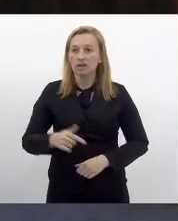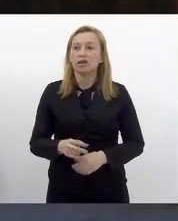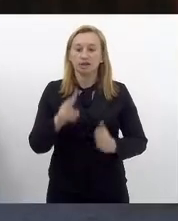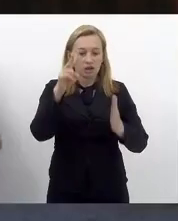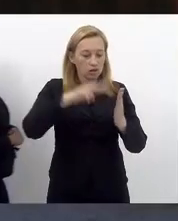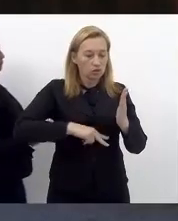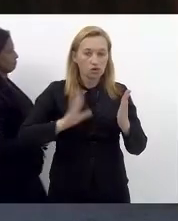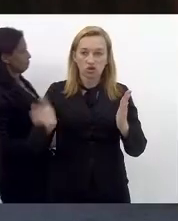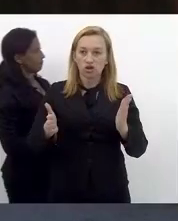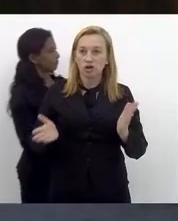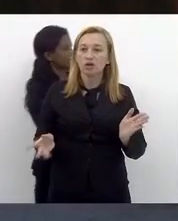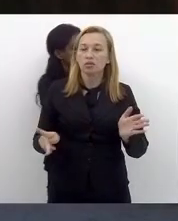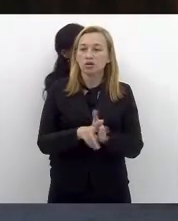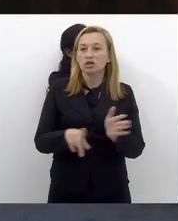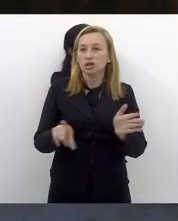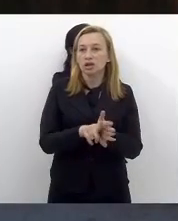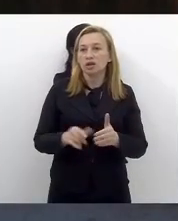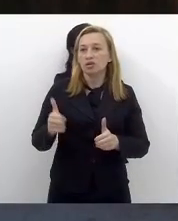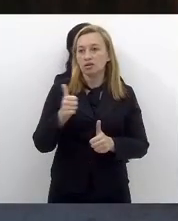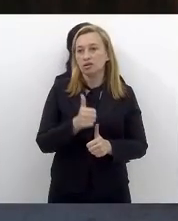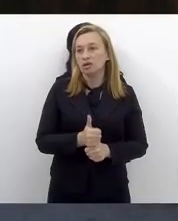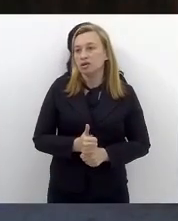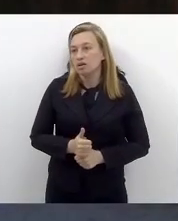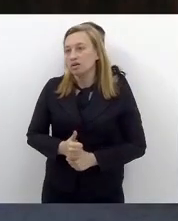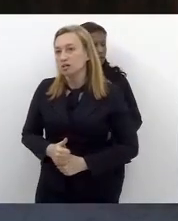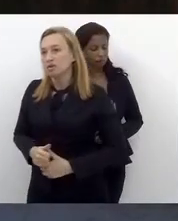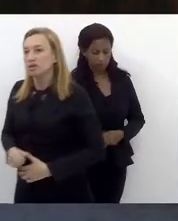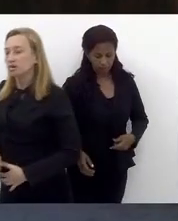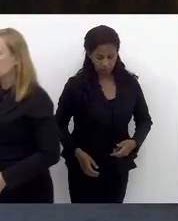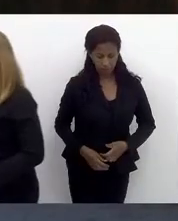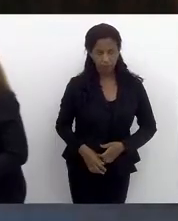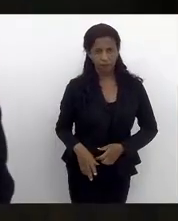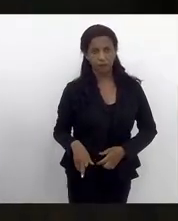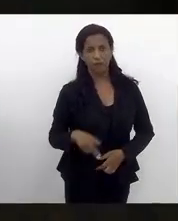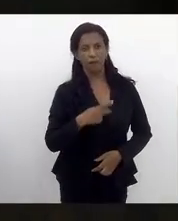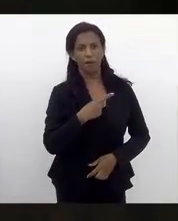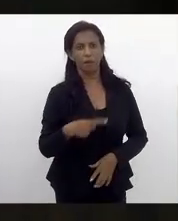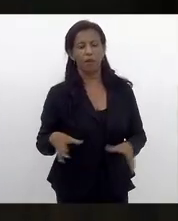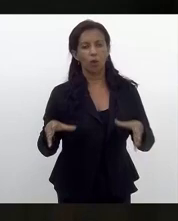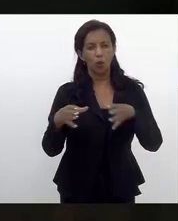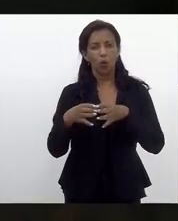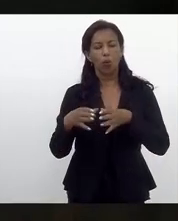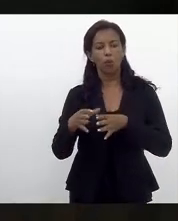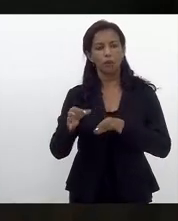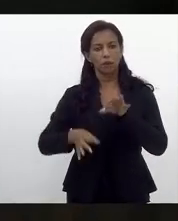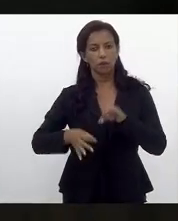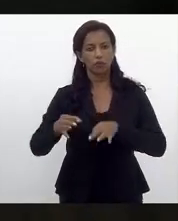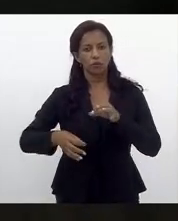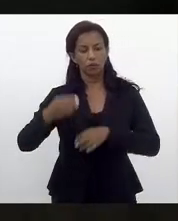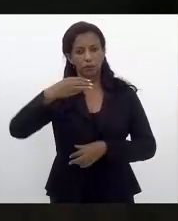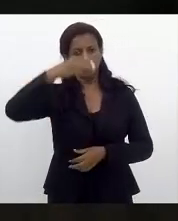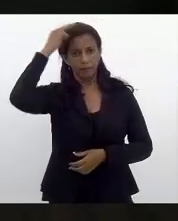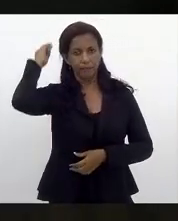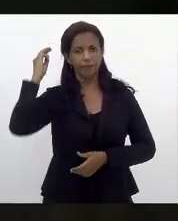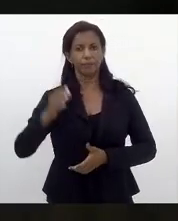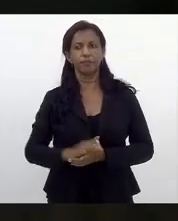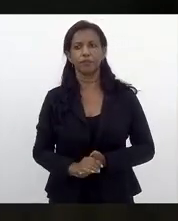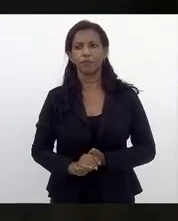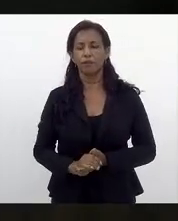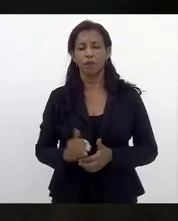leitura do projeto de lei complementar número 46 2021 pelo presidente da Comissão de concessão Justiça Deputado Márcio Pacheco